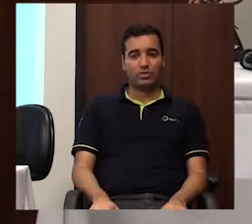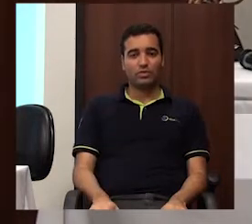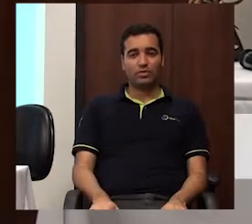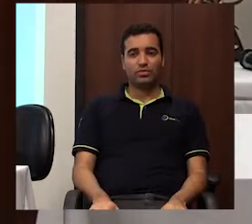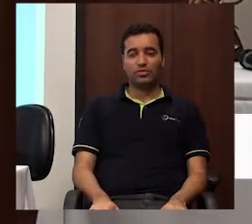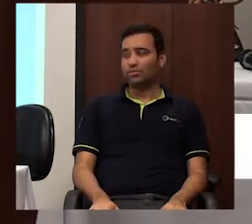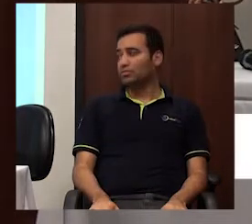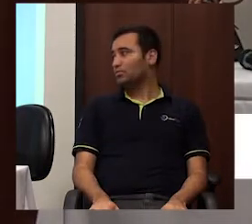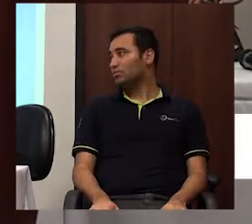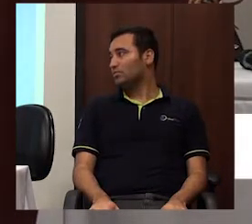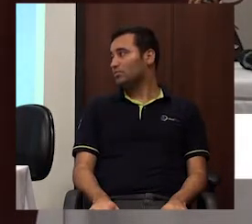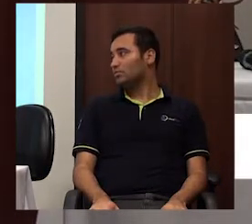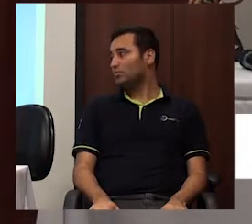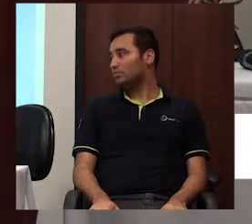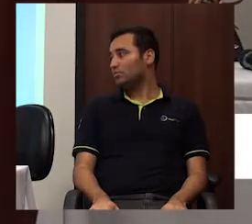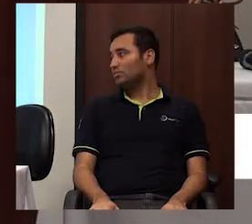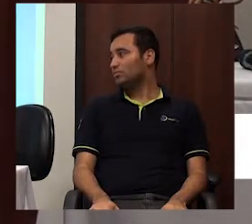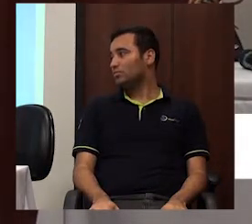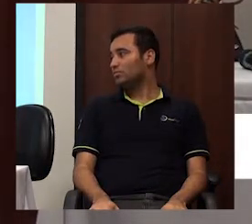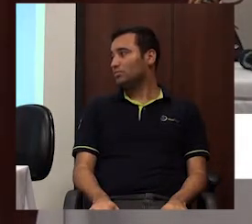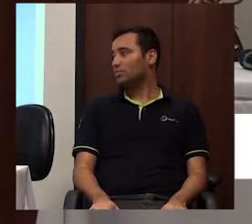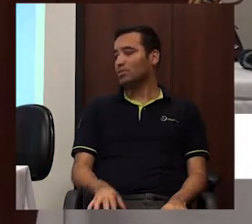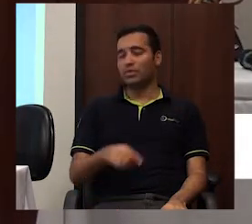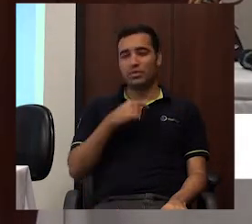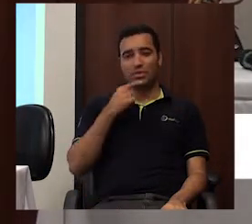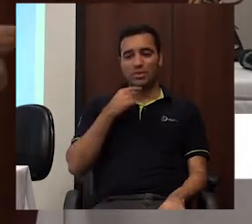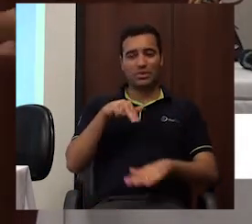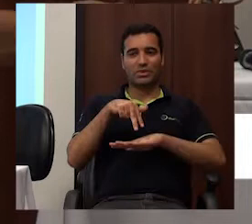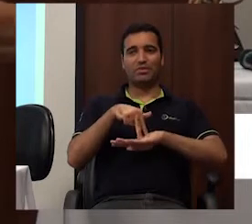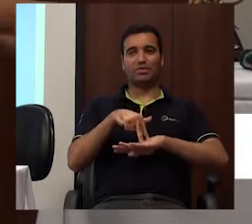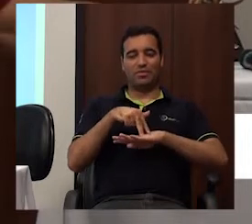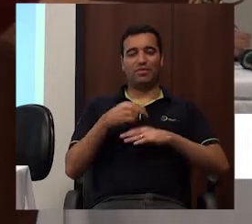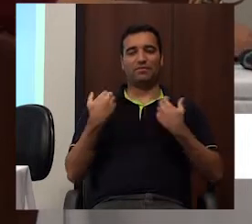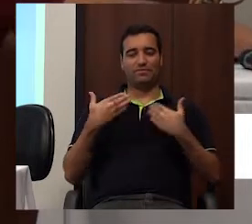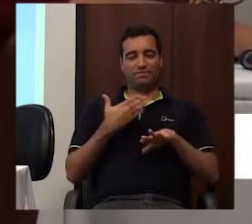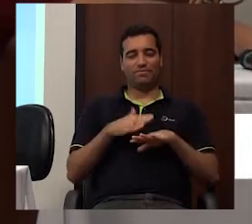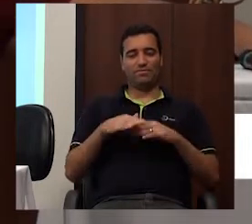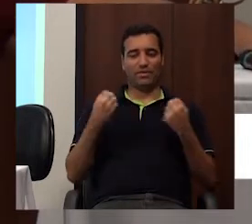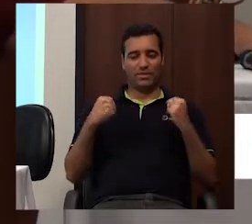Eu não tenho mesmo preparo físico da professora Nicéia, então vou ter que falar sentada.